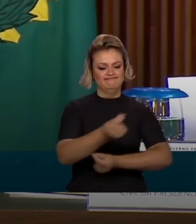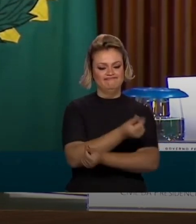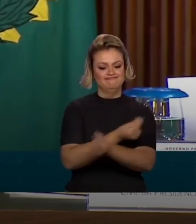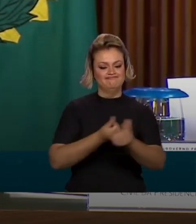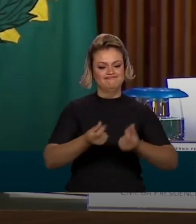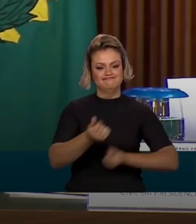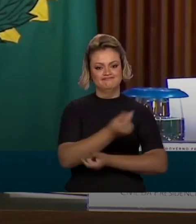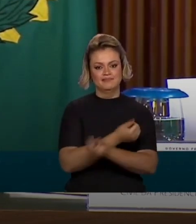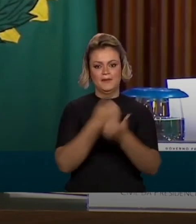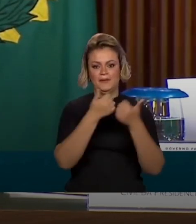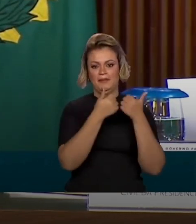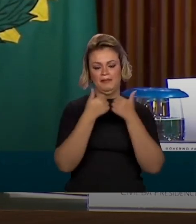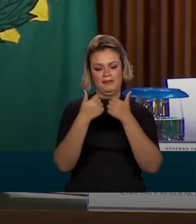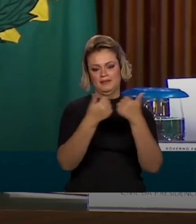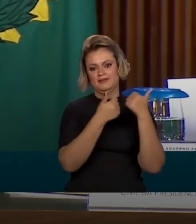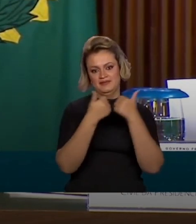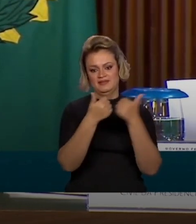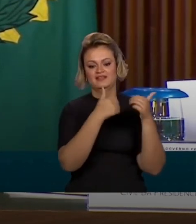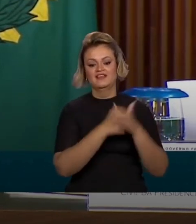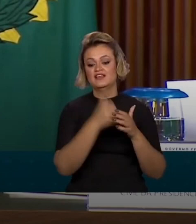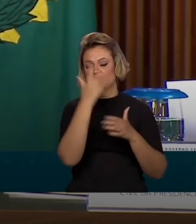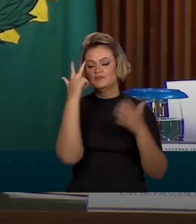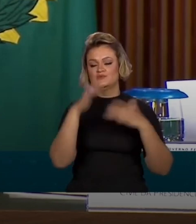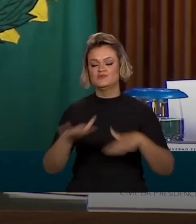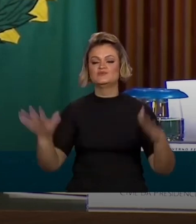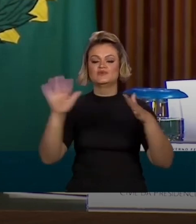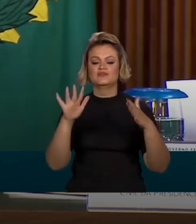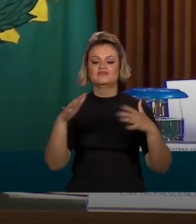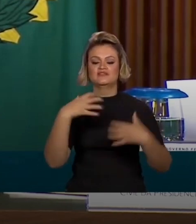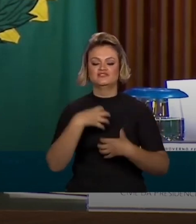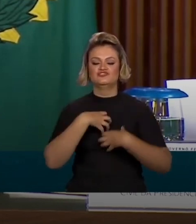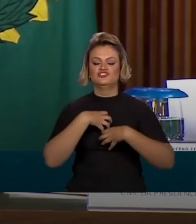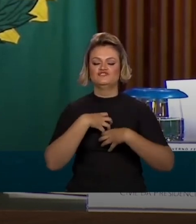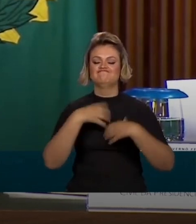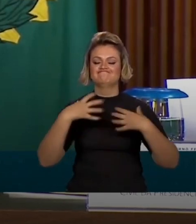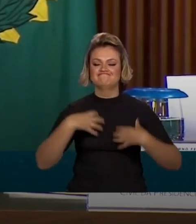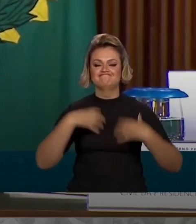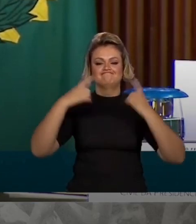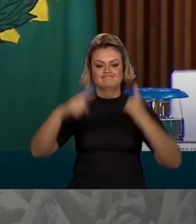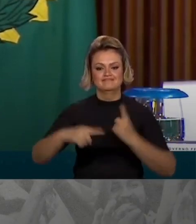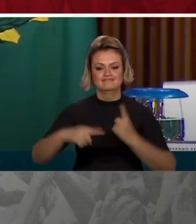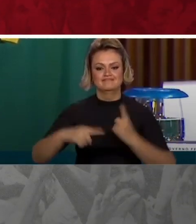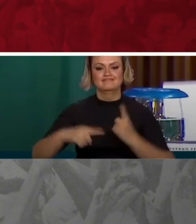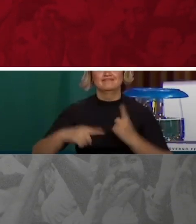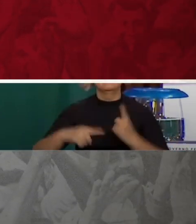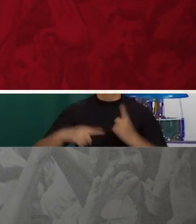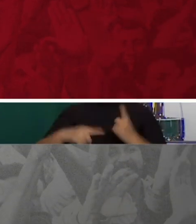economia volta a funcionar e todo mundo vai voltar a ser otimista nesse país.